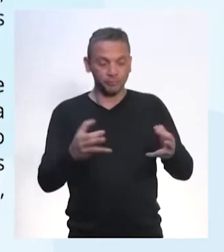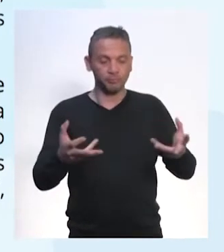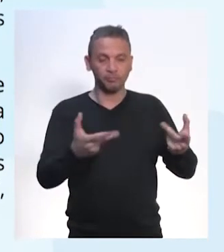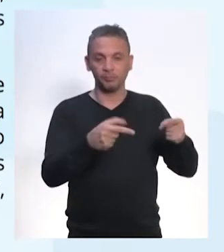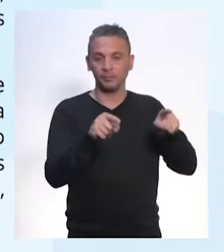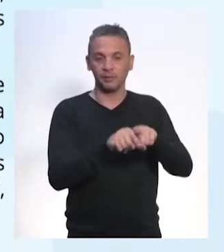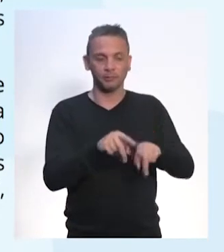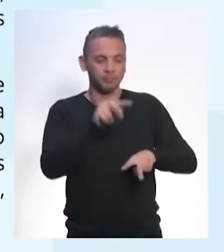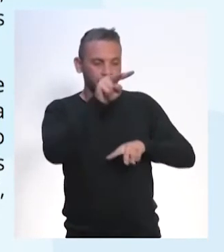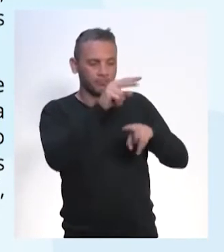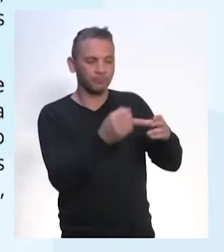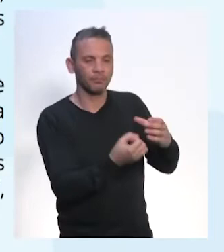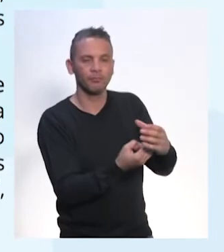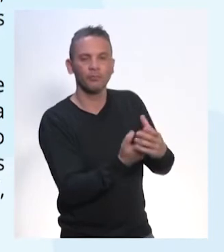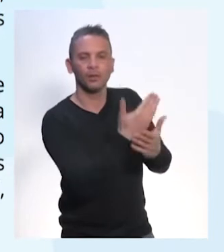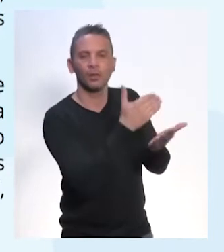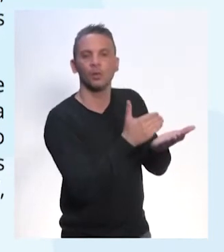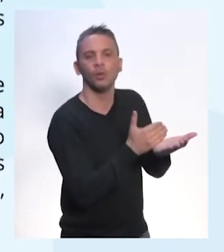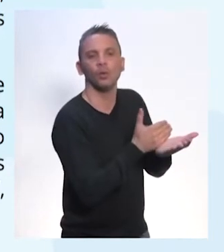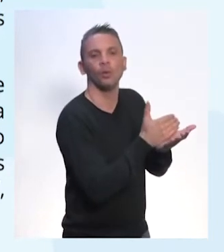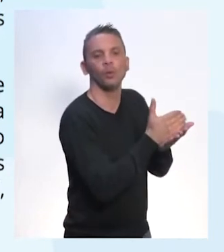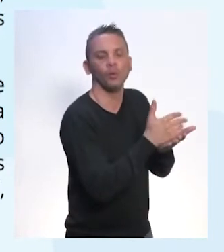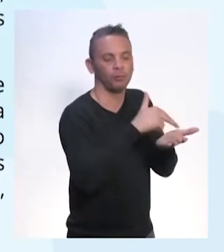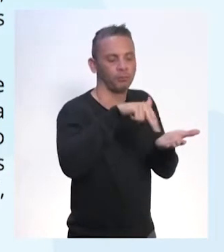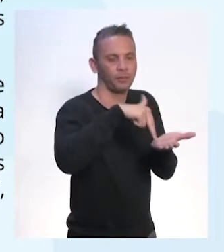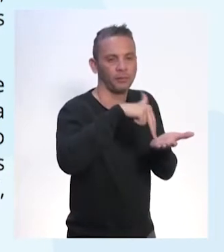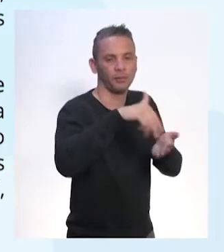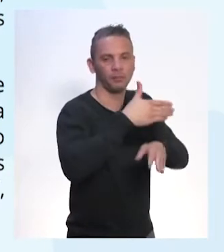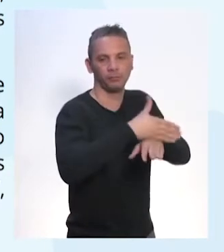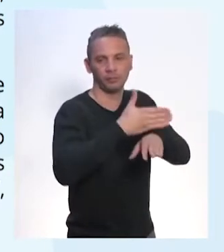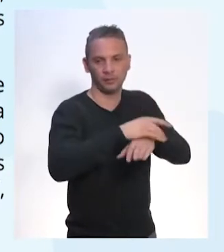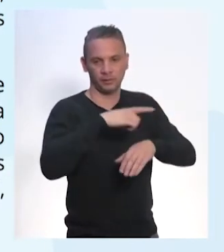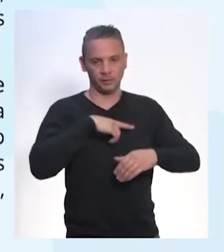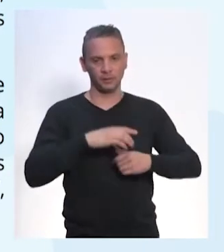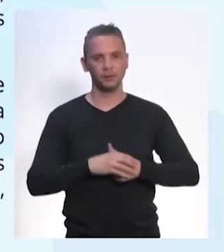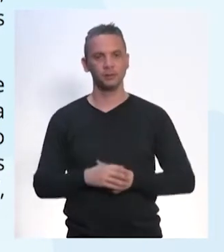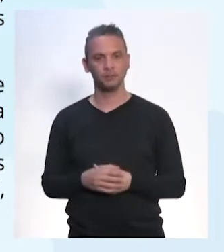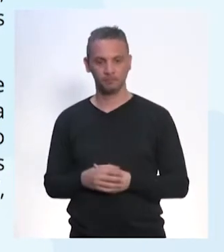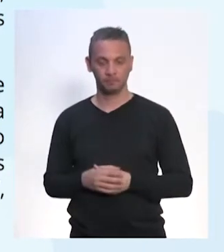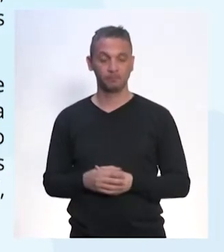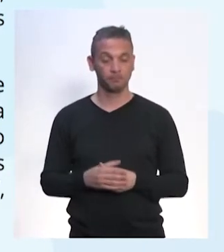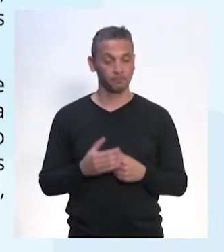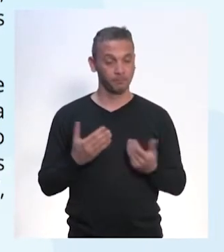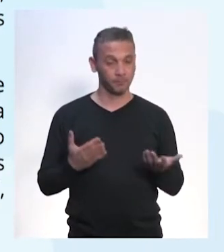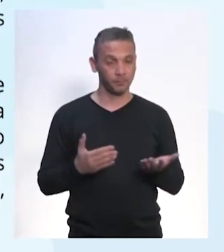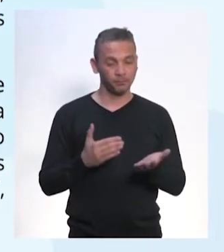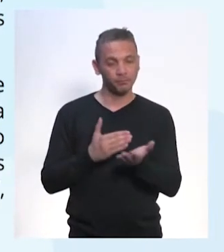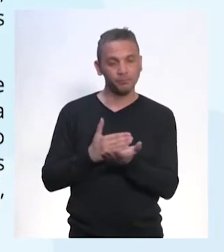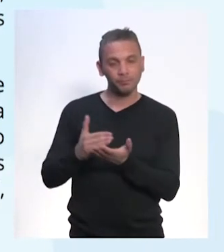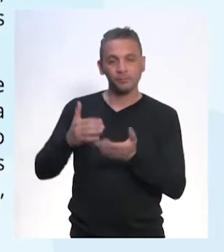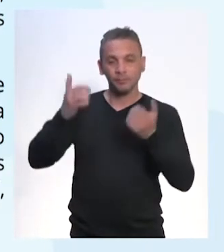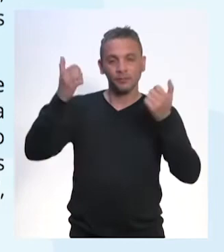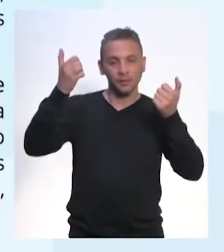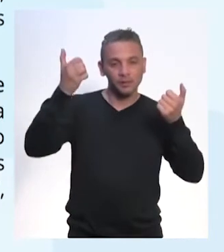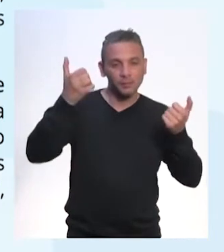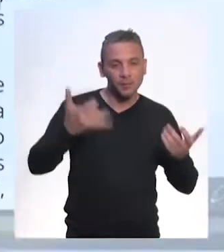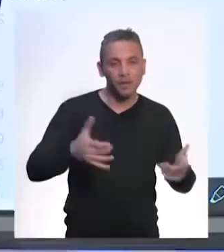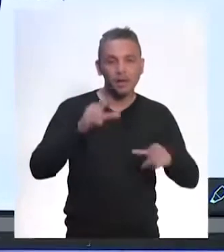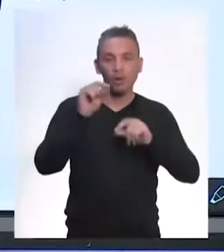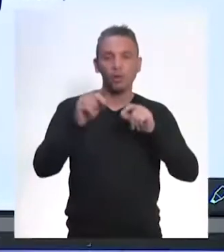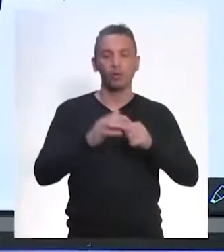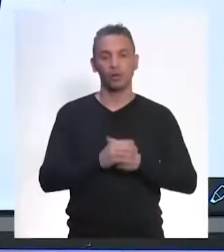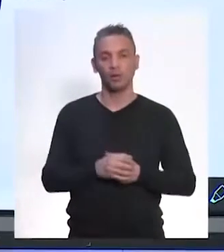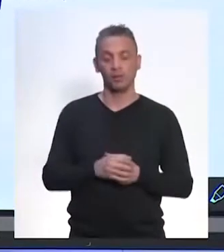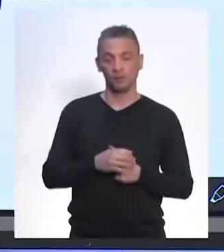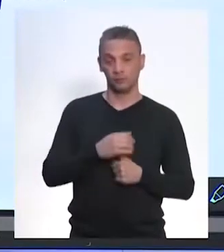começando a observar o surgimento dos primeiros esquemas coreográficos, tá? Então, gente, no início, como eu expliquei para vocês, a dança ela